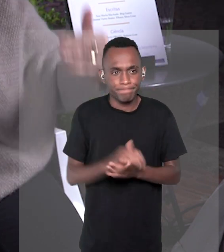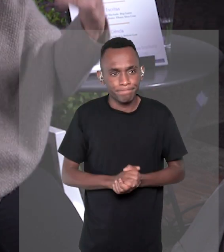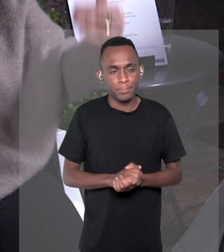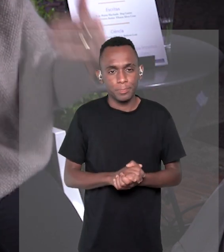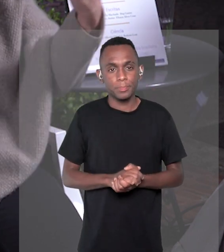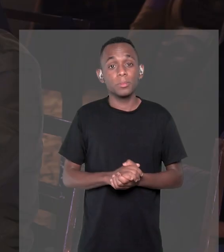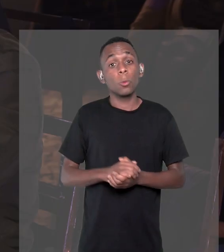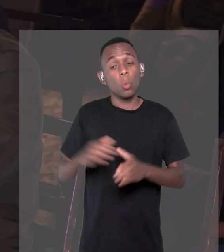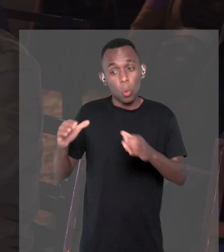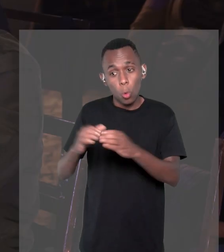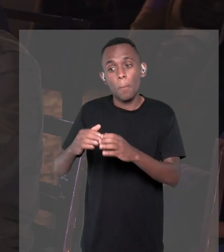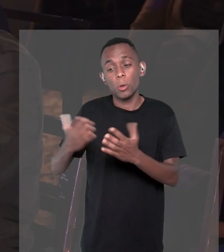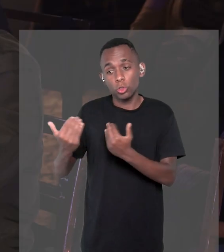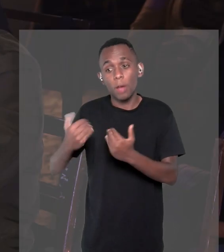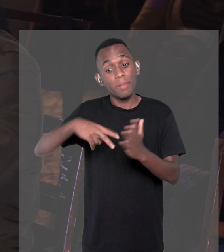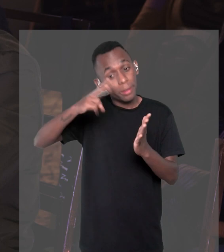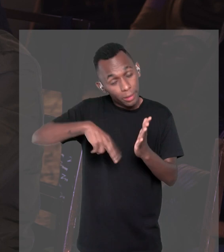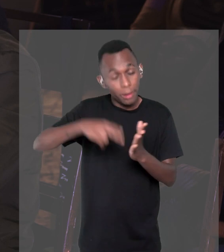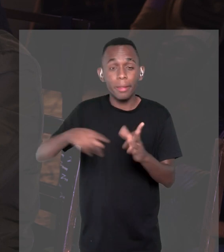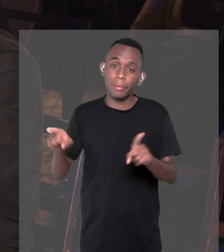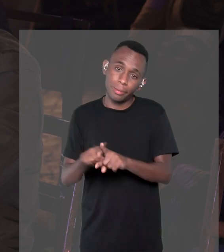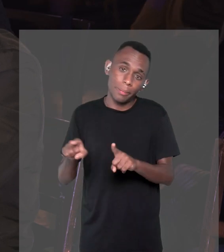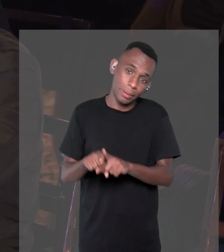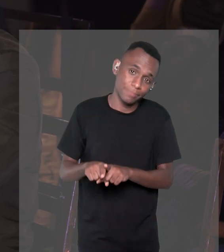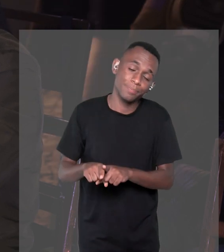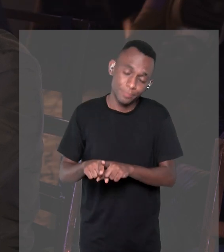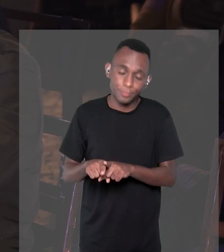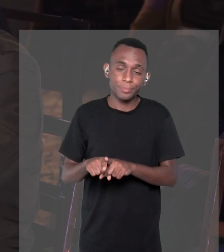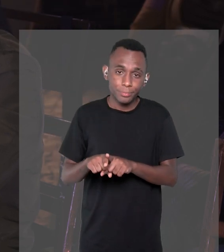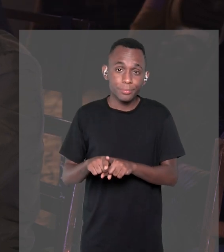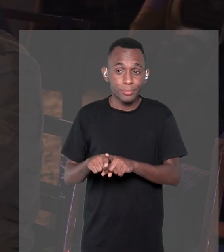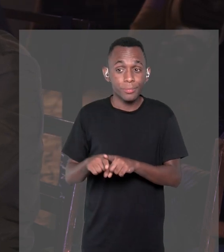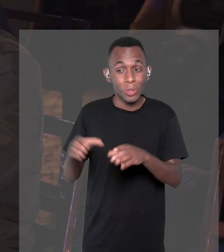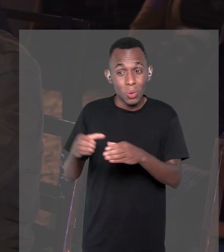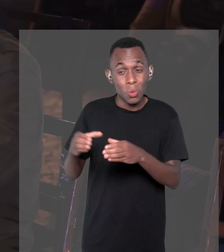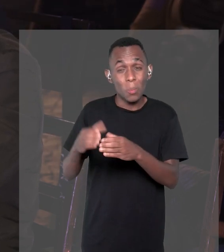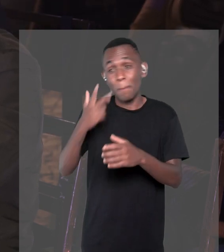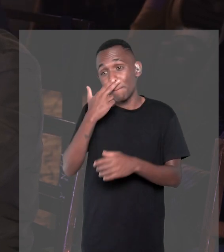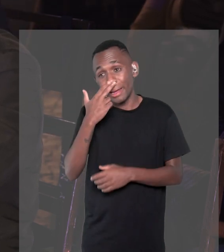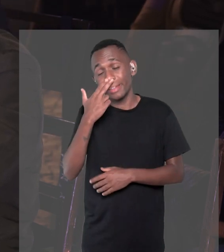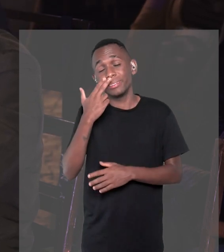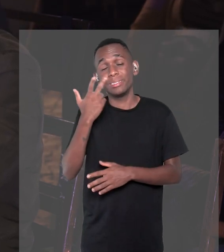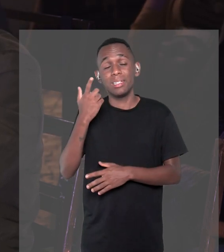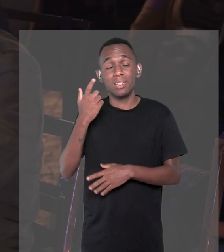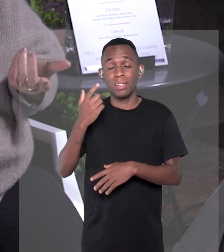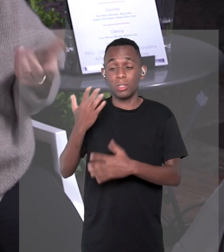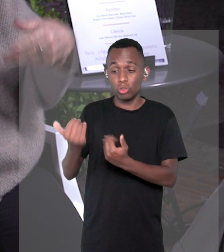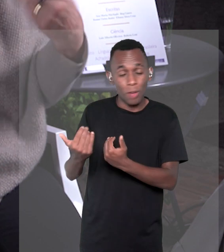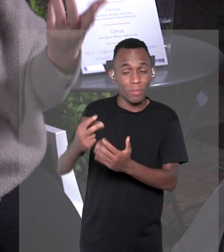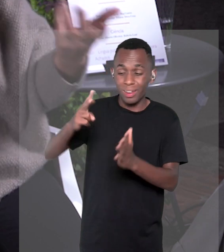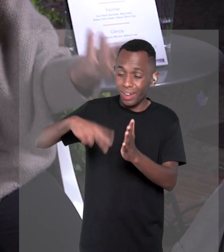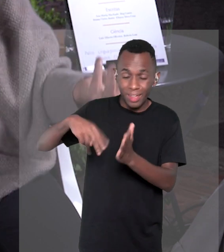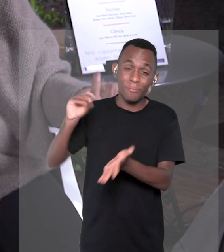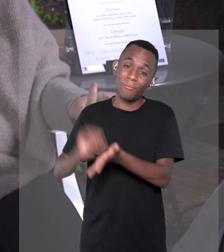numa frente democrática. Esse é um público nosso, certamente. Eu tenho uma outra pretensão, e eu